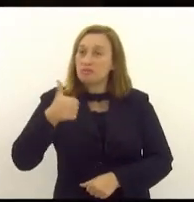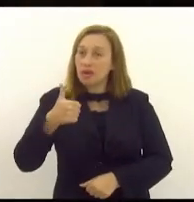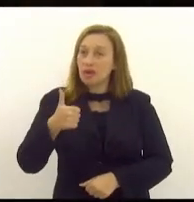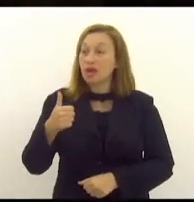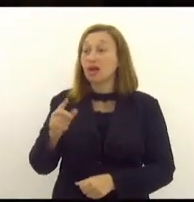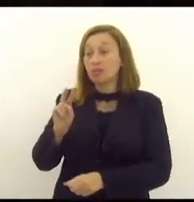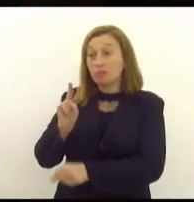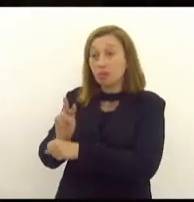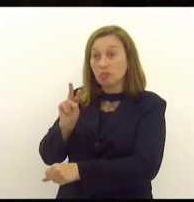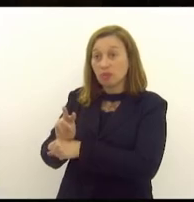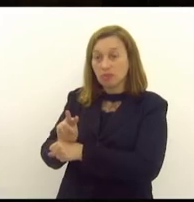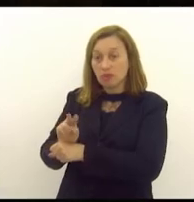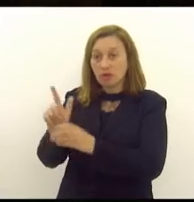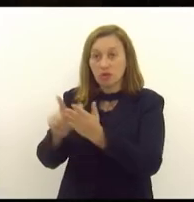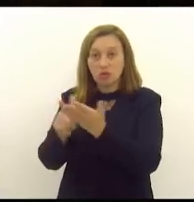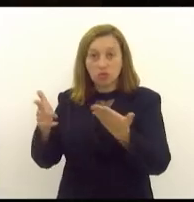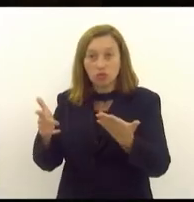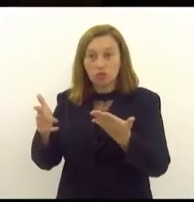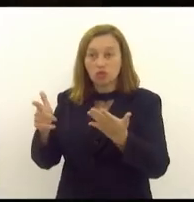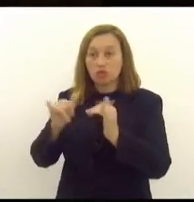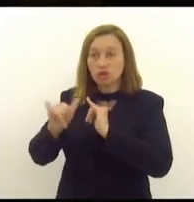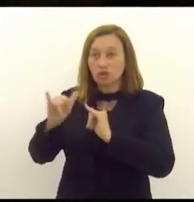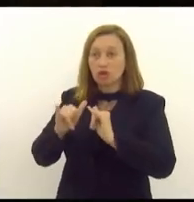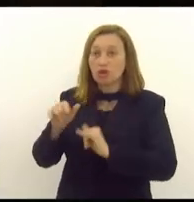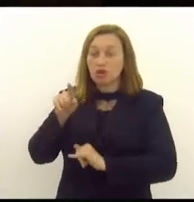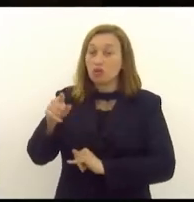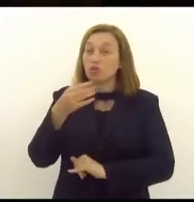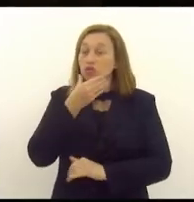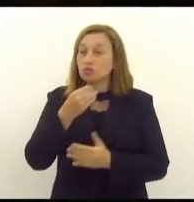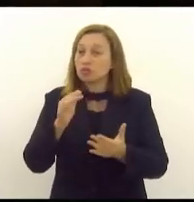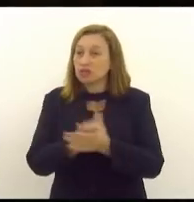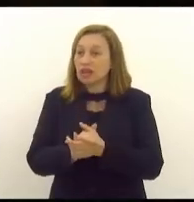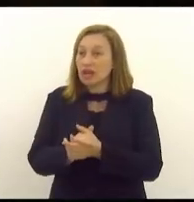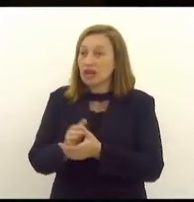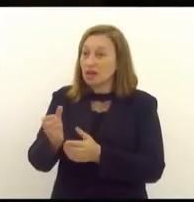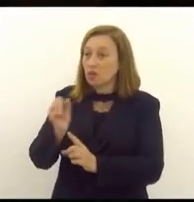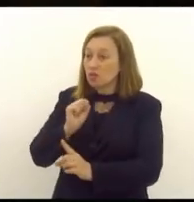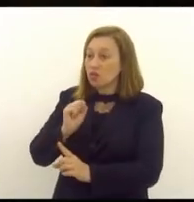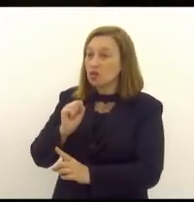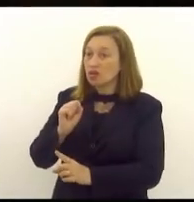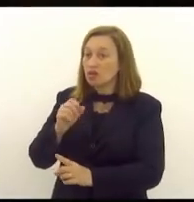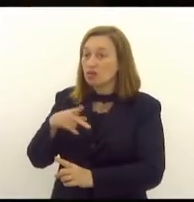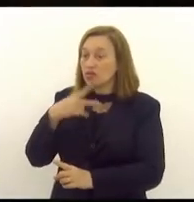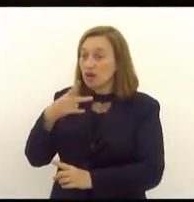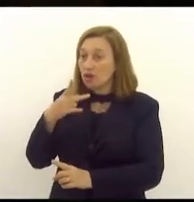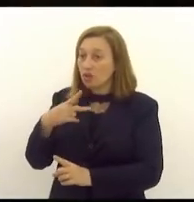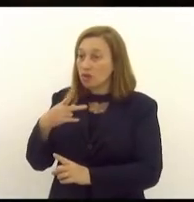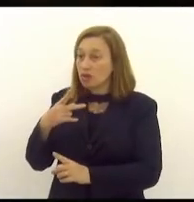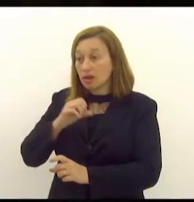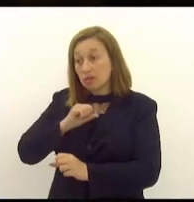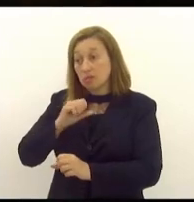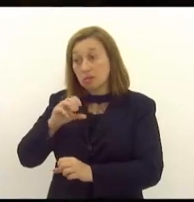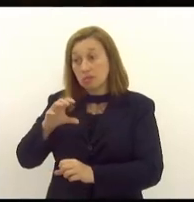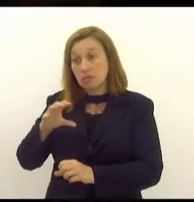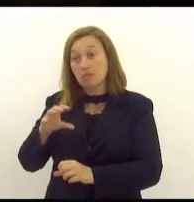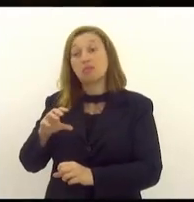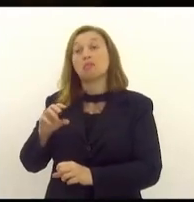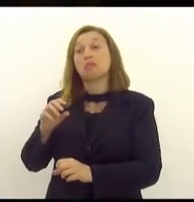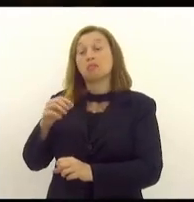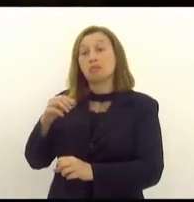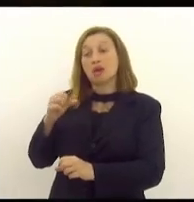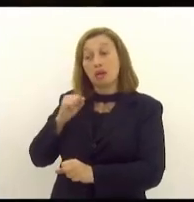tem que proteger o jornalista que o marido dela ameaçou para começar prefeita proteja o jornalista